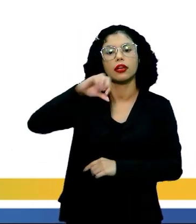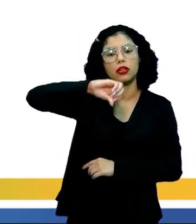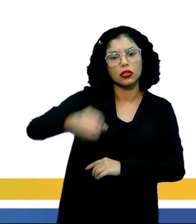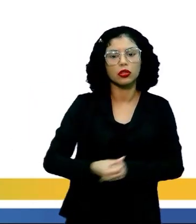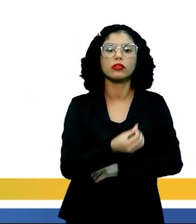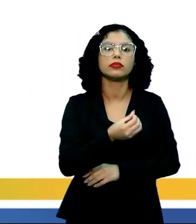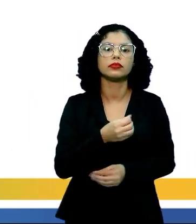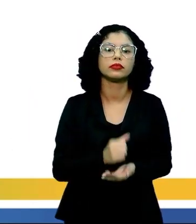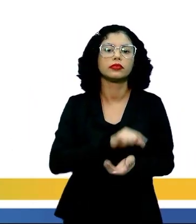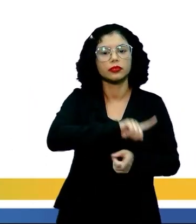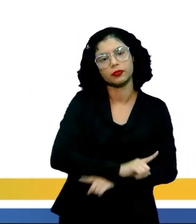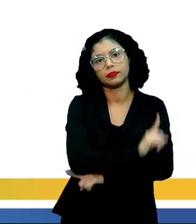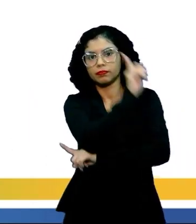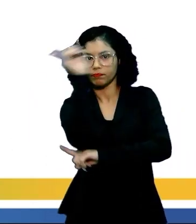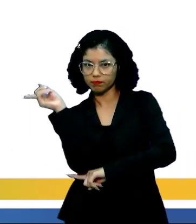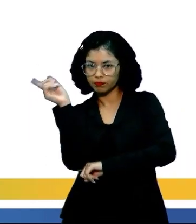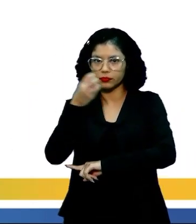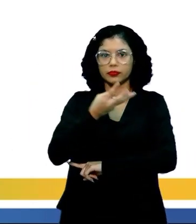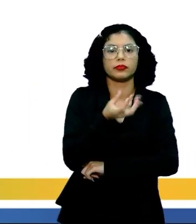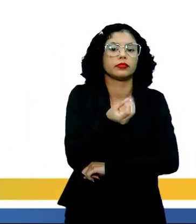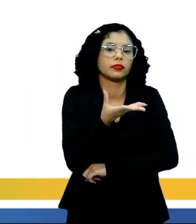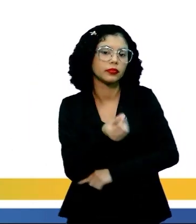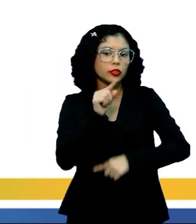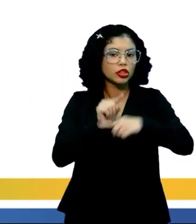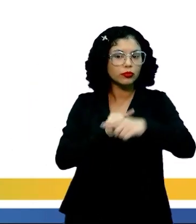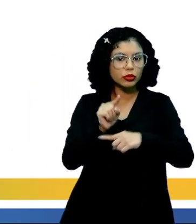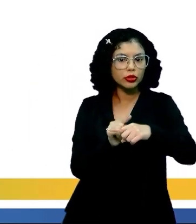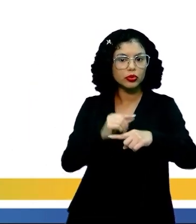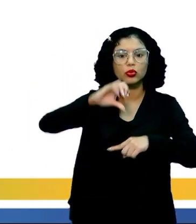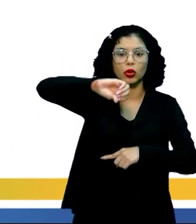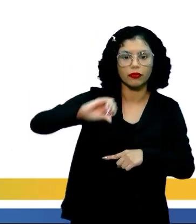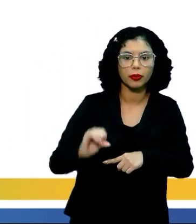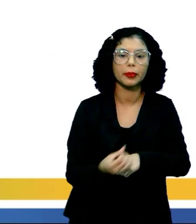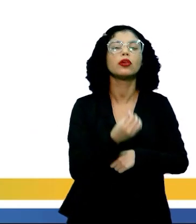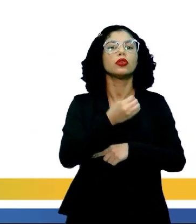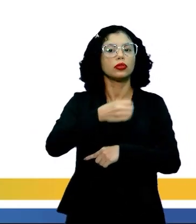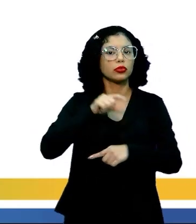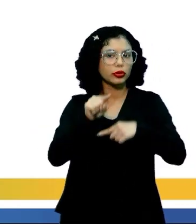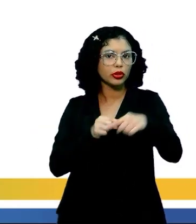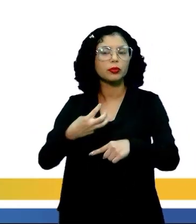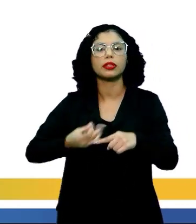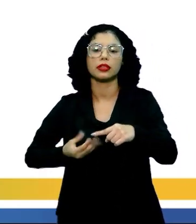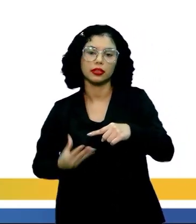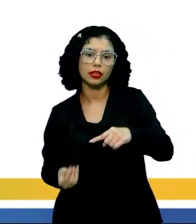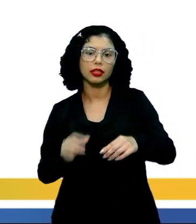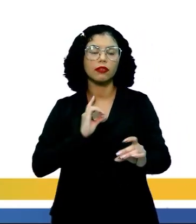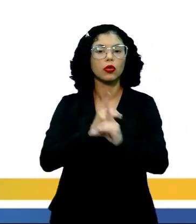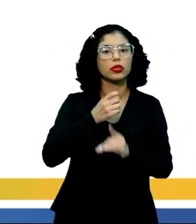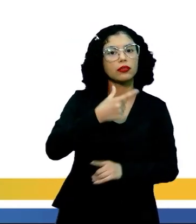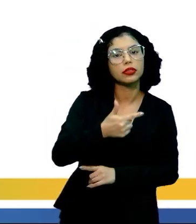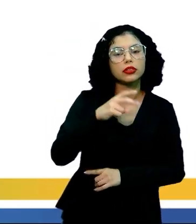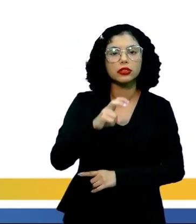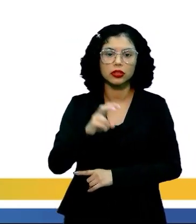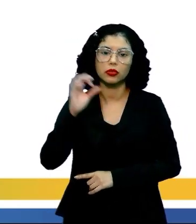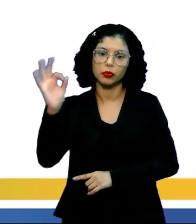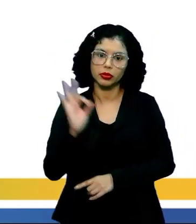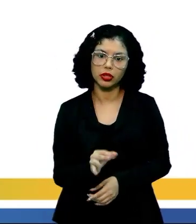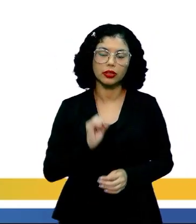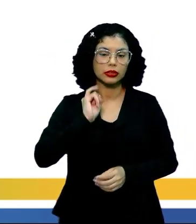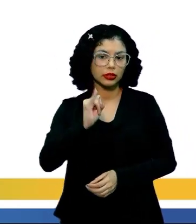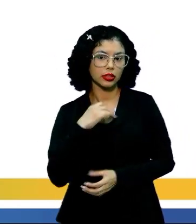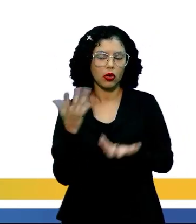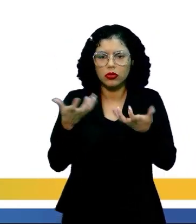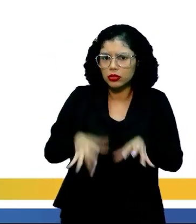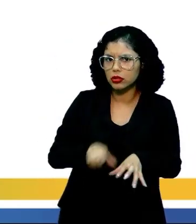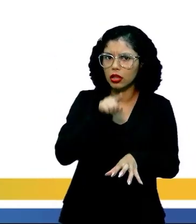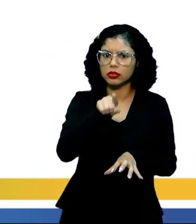9.000. Passando 360 dividindo, eu vou encontrar 25%. Correto? Mas se tu não quiser trabalhar a